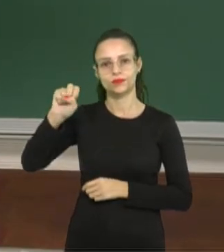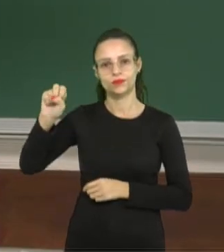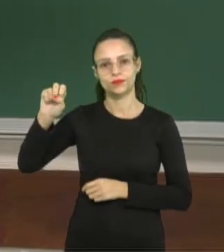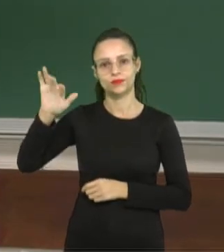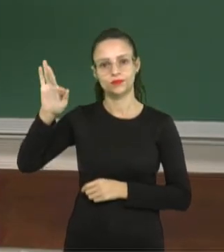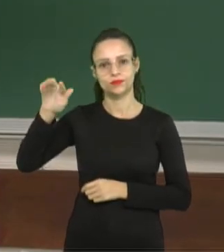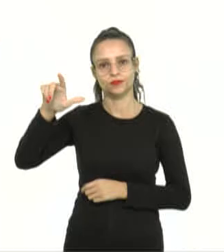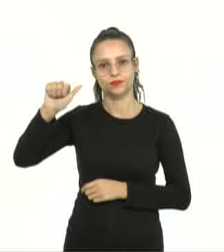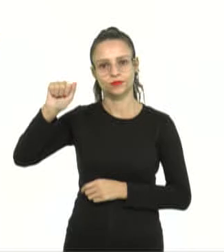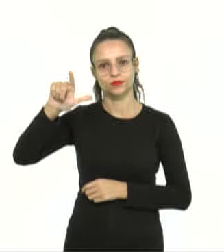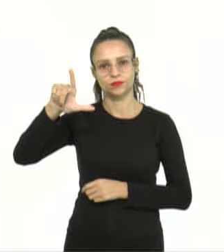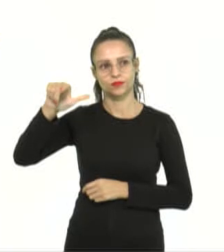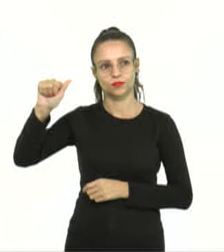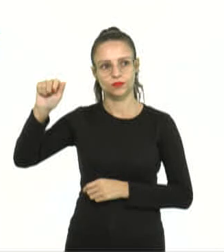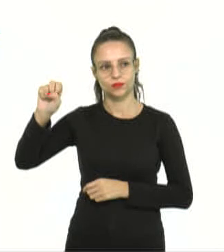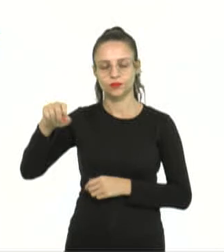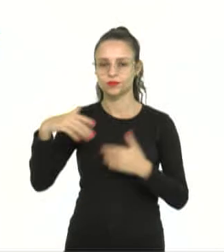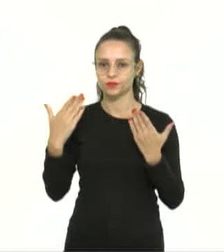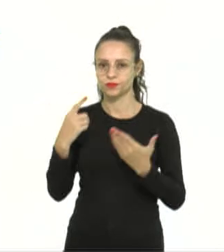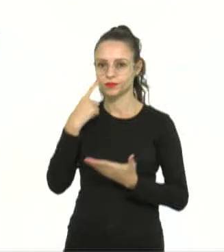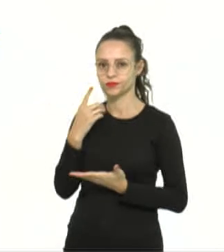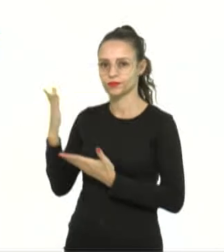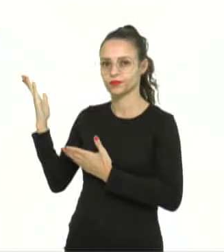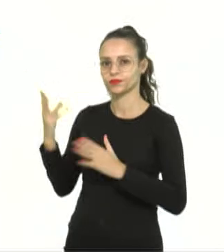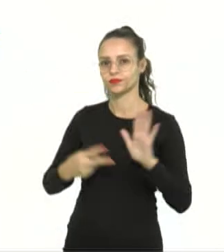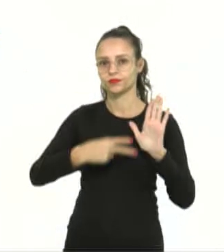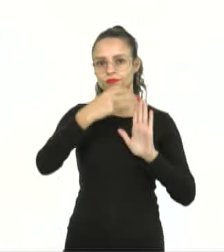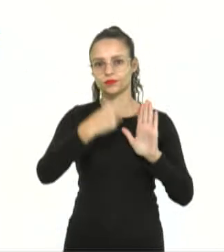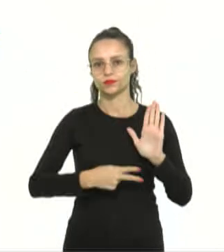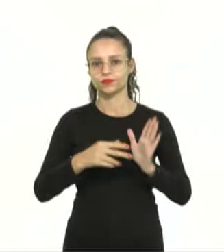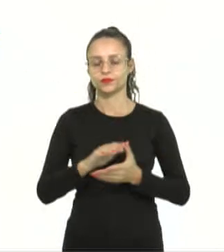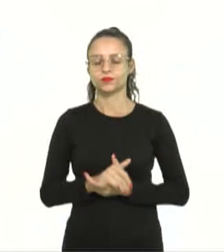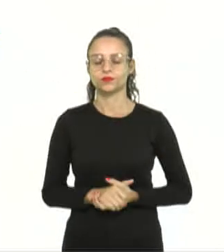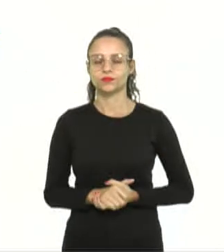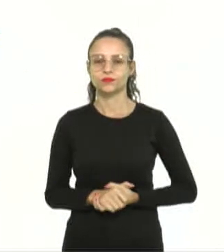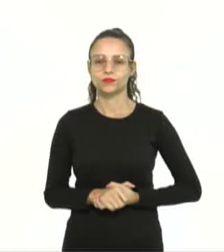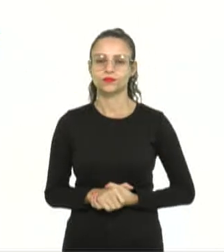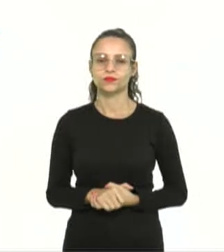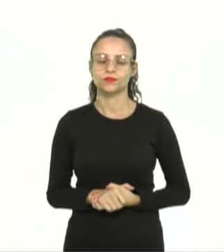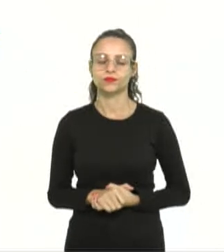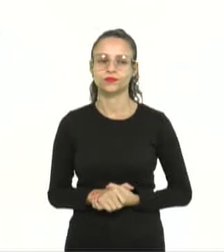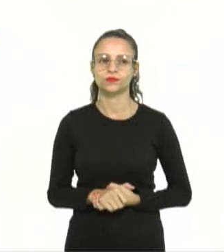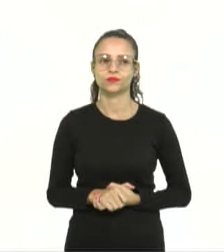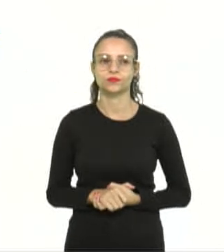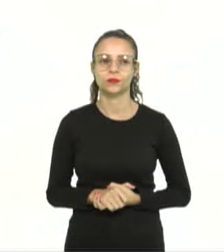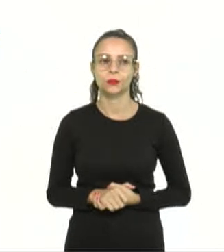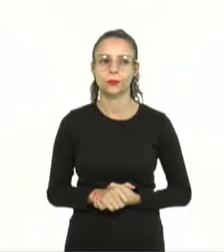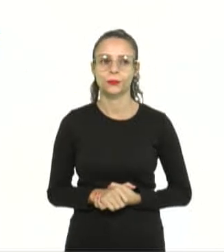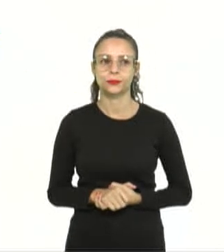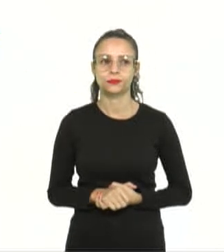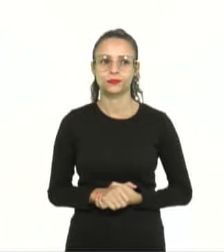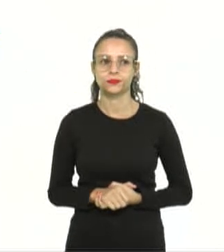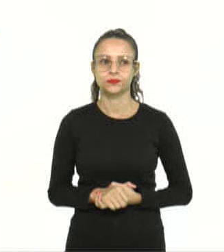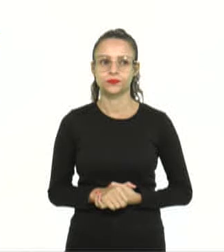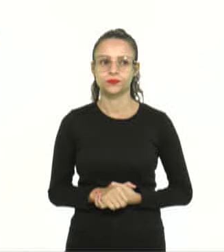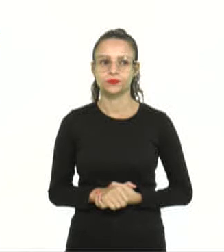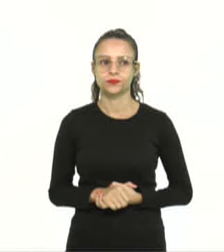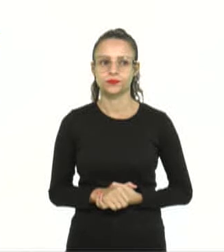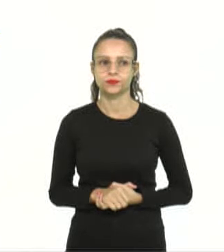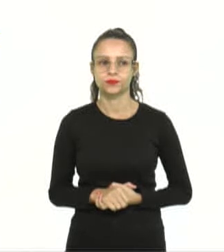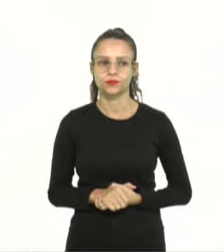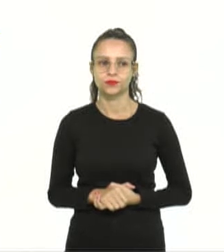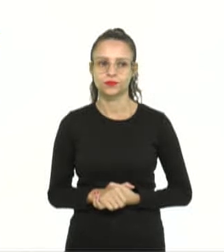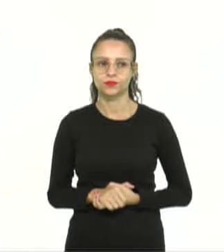Fallas. Las Fallas es una fiesta popular muy conocida y famosa de Valencia en España.